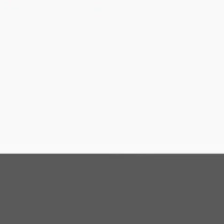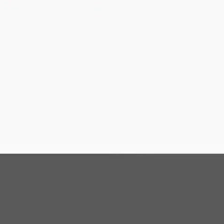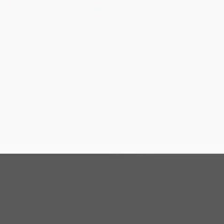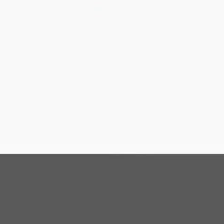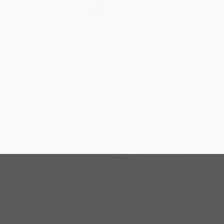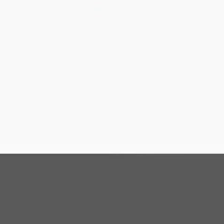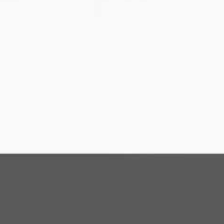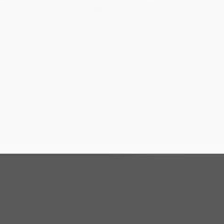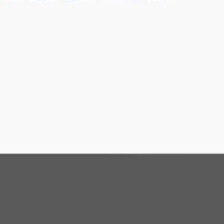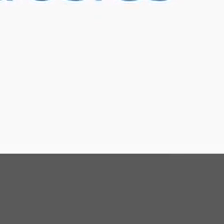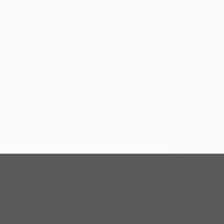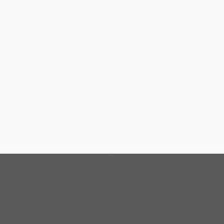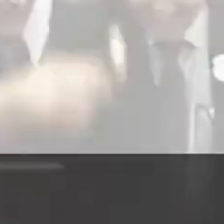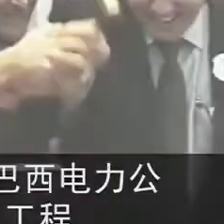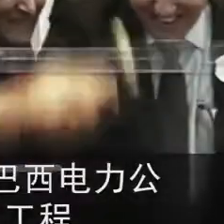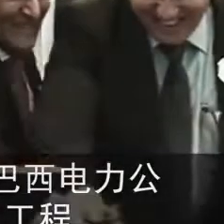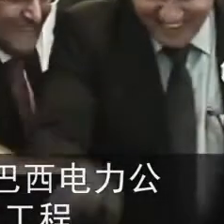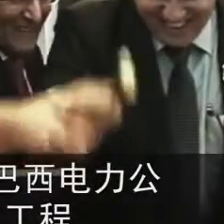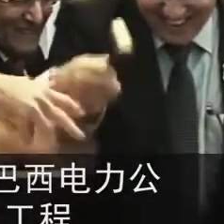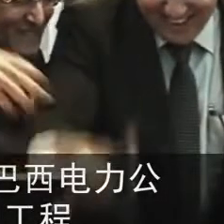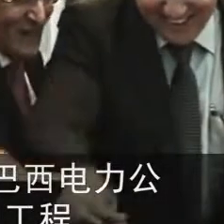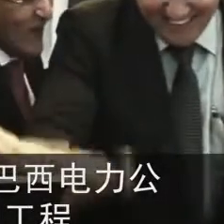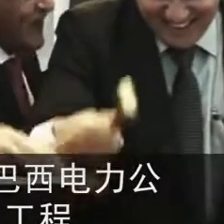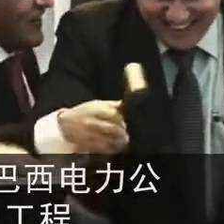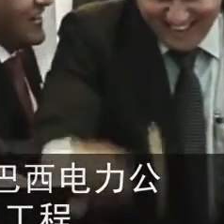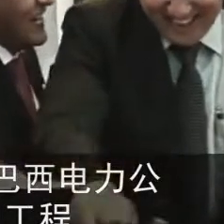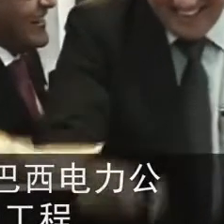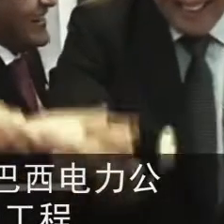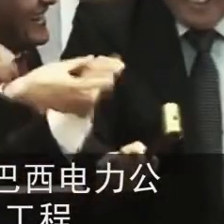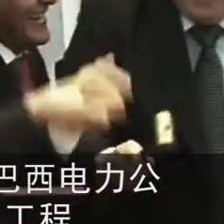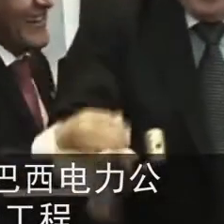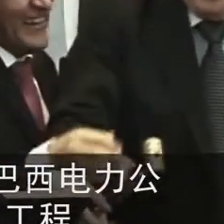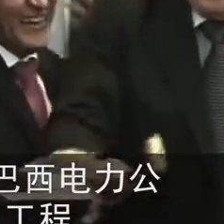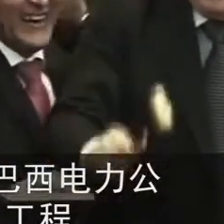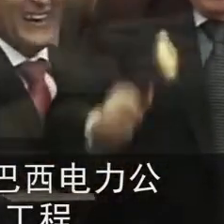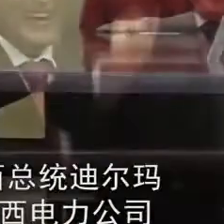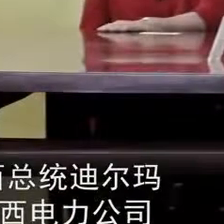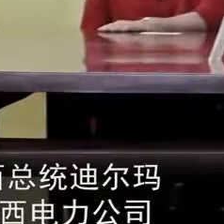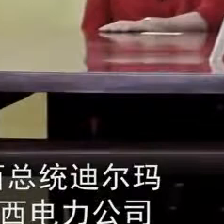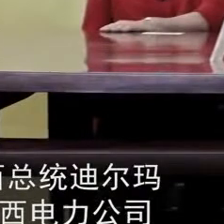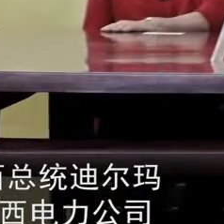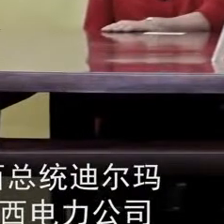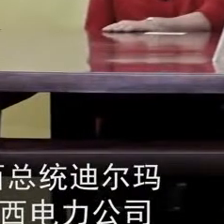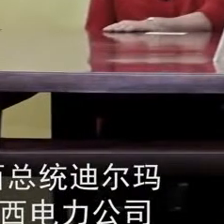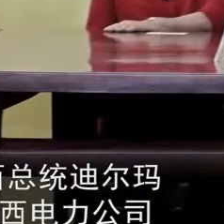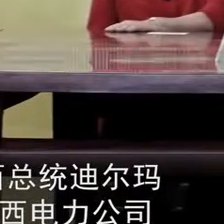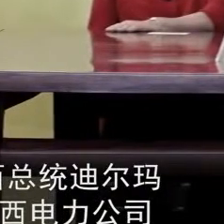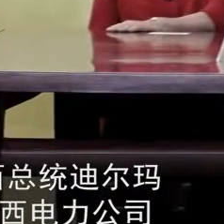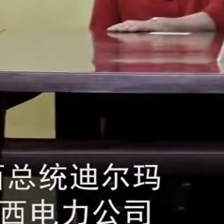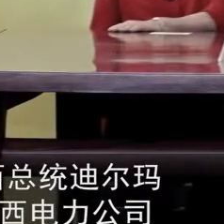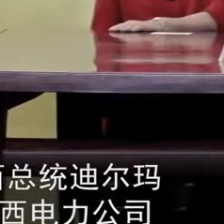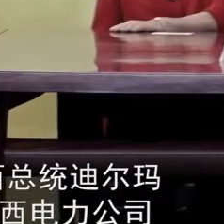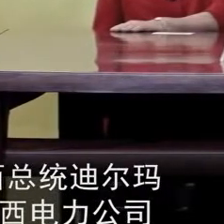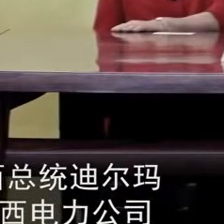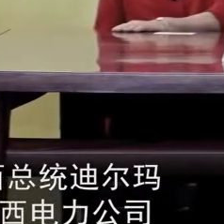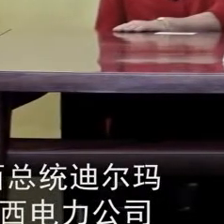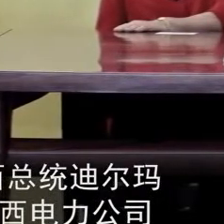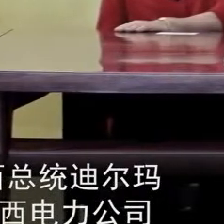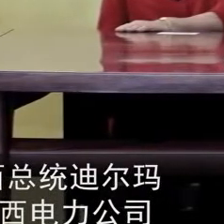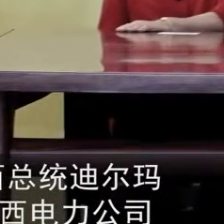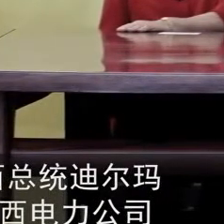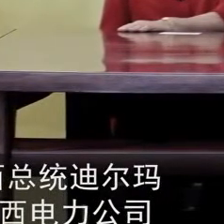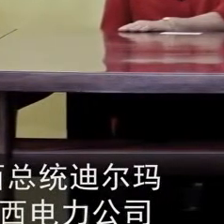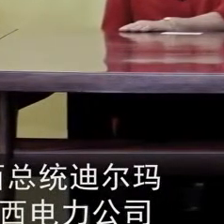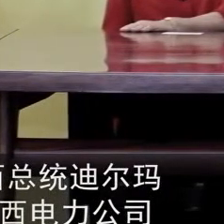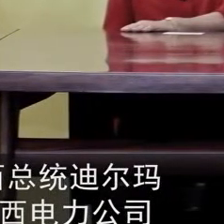o canal de cooperação. Em 2014, o consórcio venceu o leilão. Na presença dos presidentes Sr. Xi